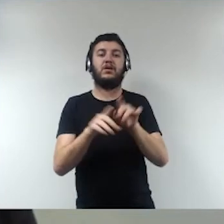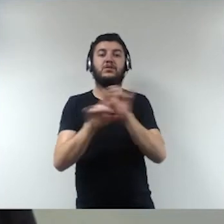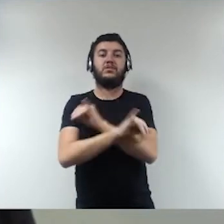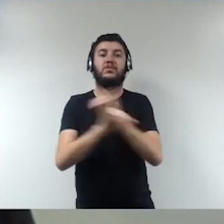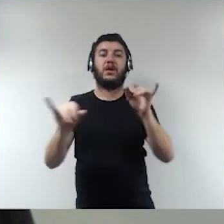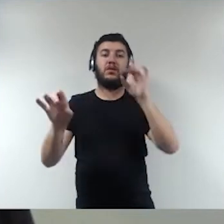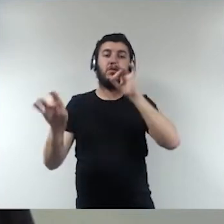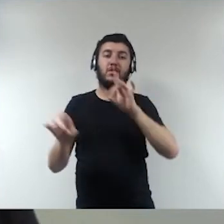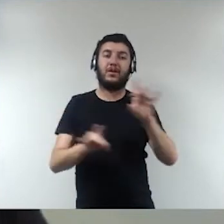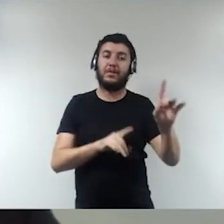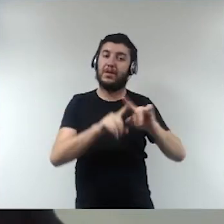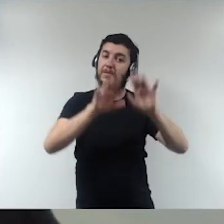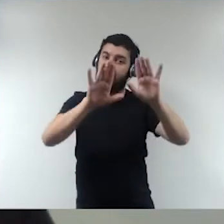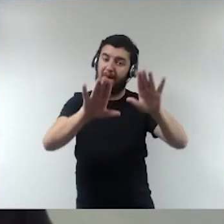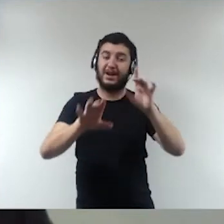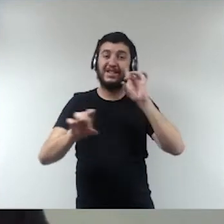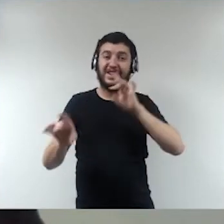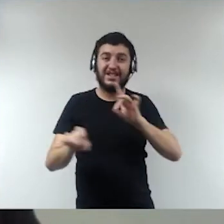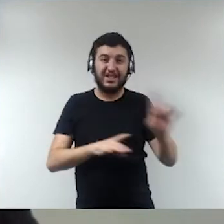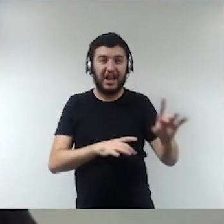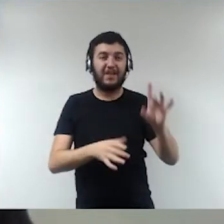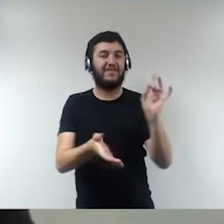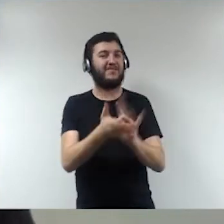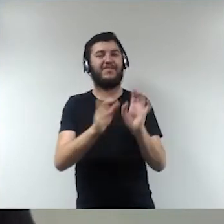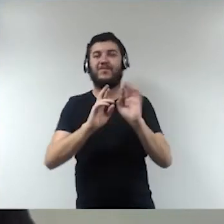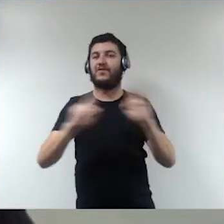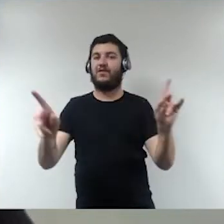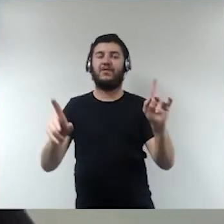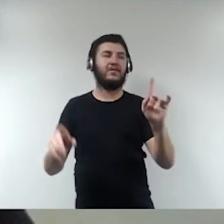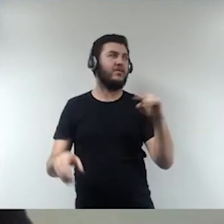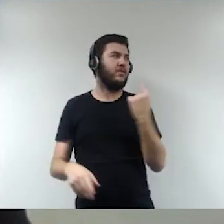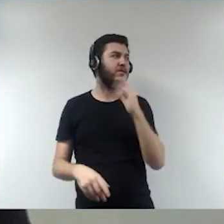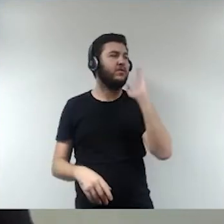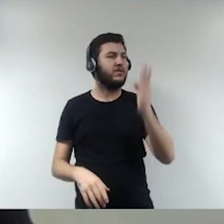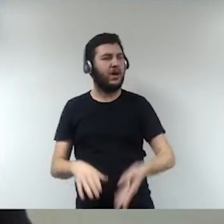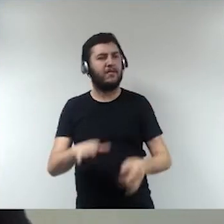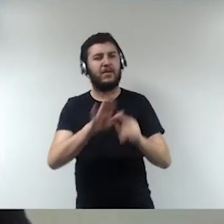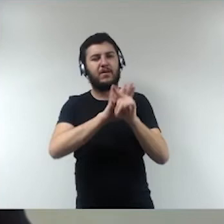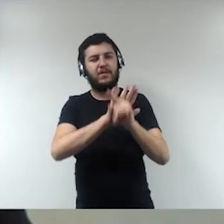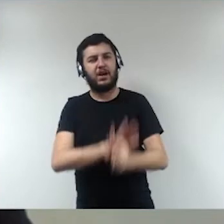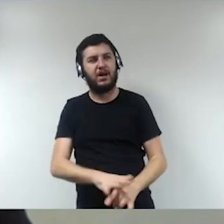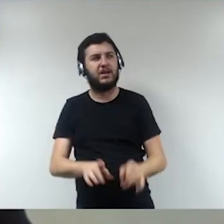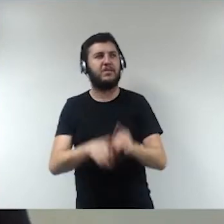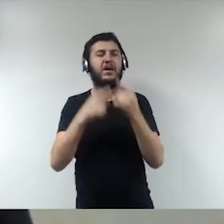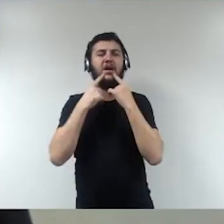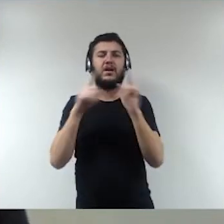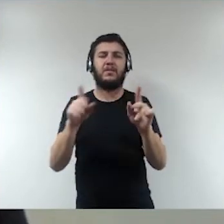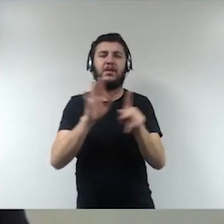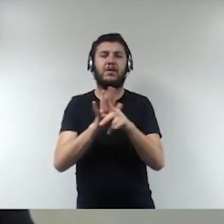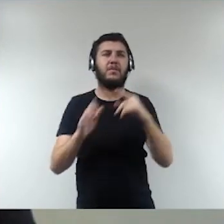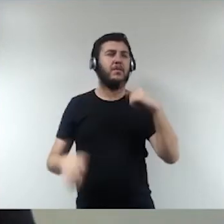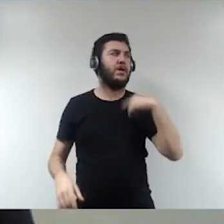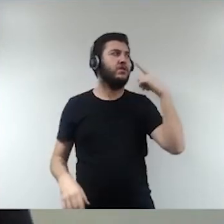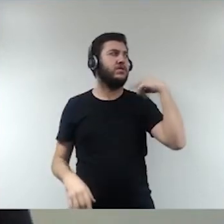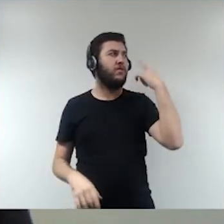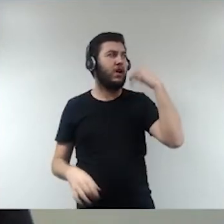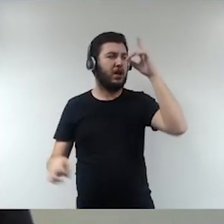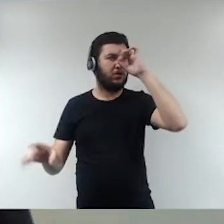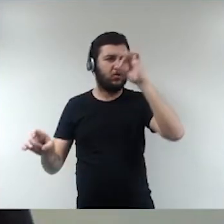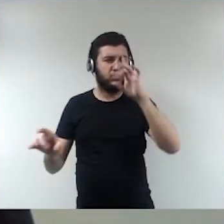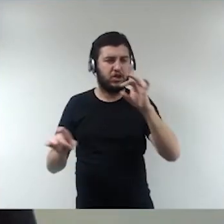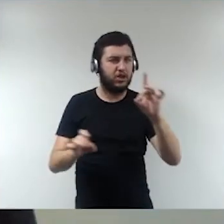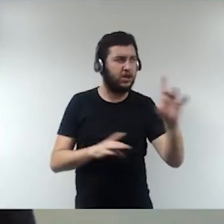diferente. Nós temos verificado isso, as reclamações dos advogados chegam todos os dias. Eu tenho um caso